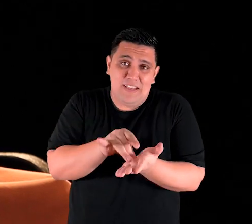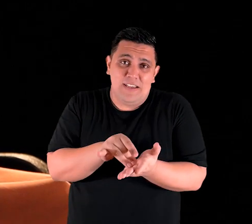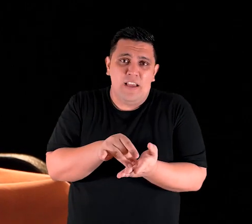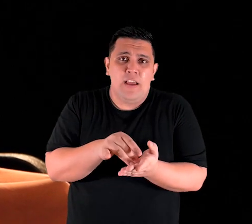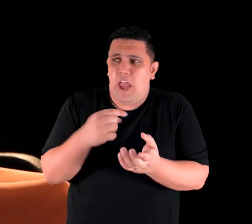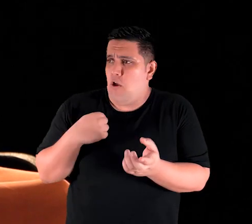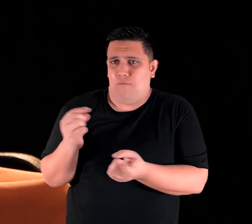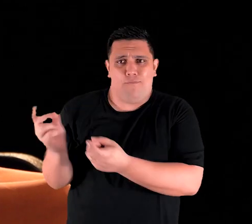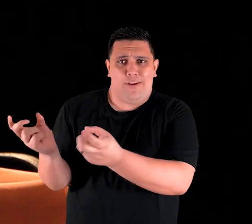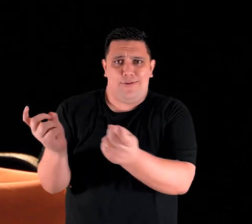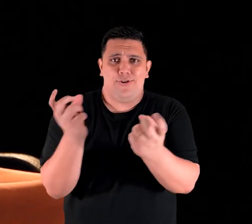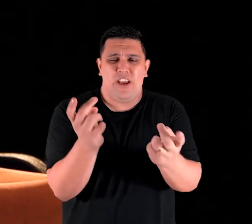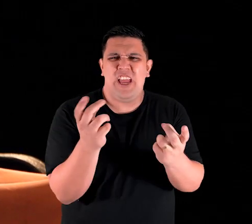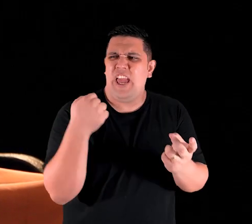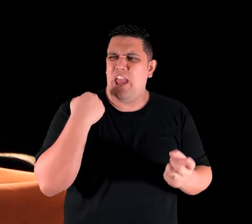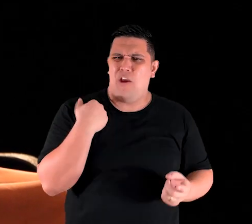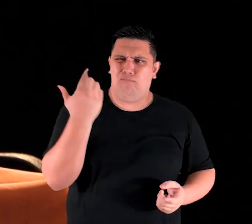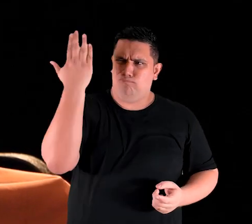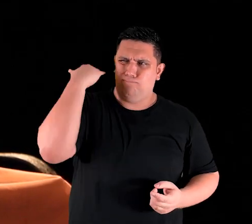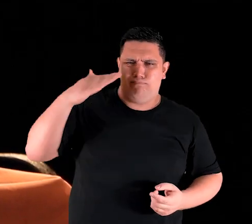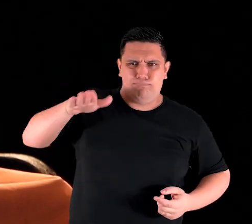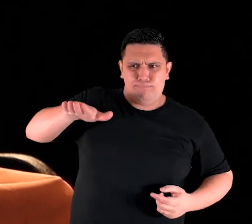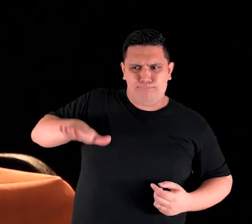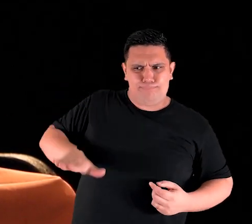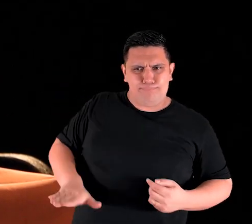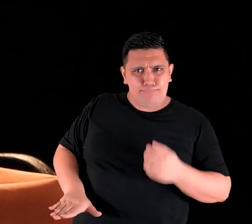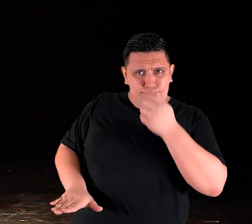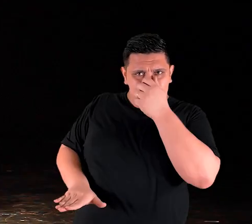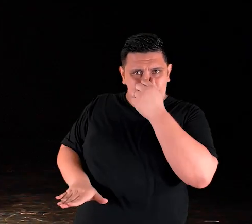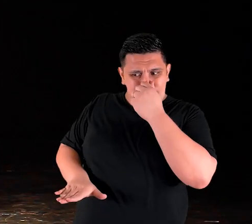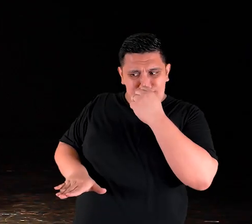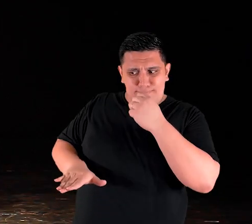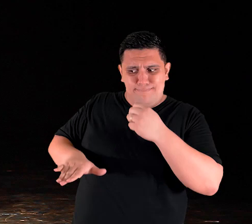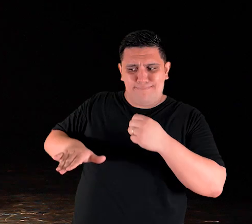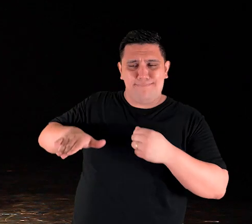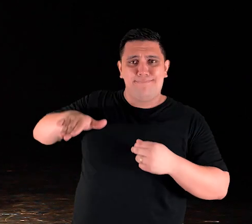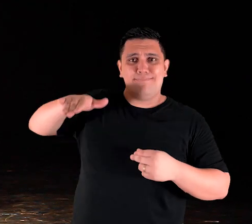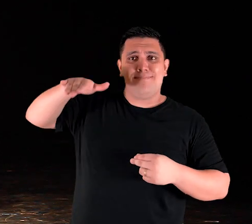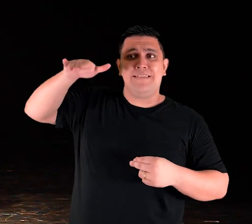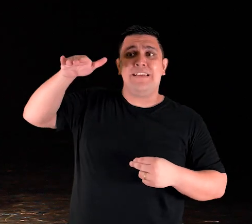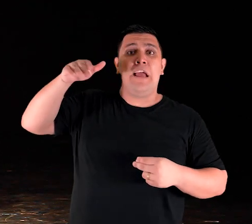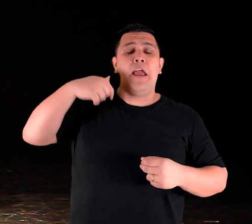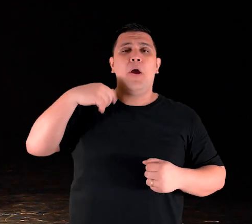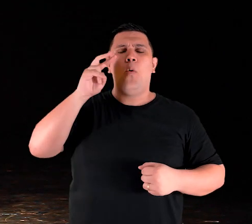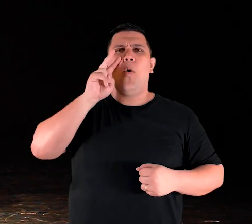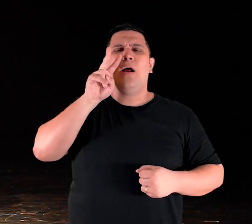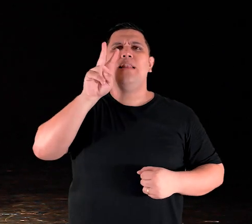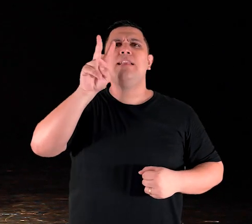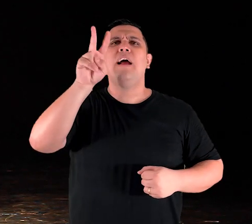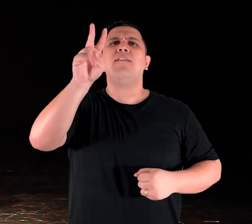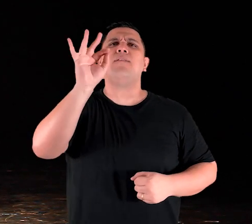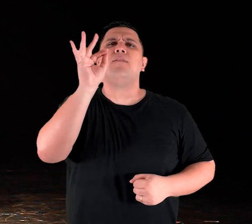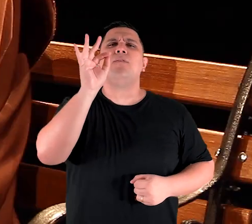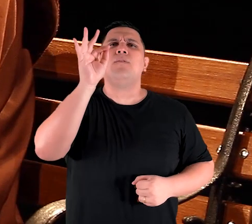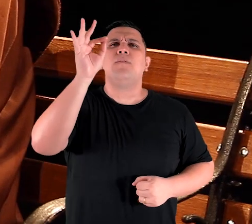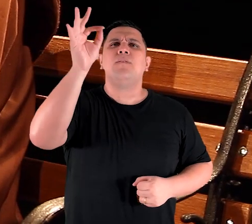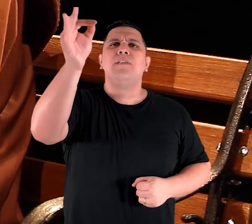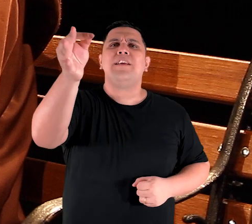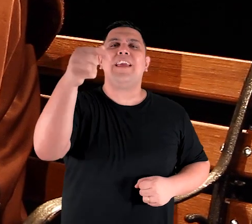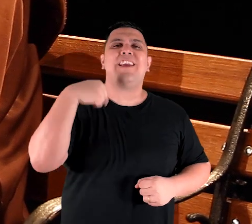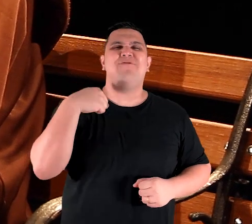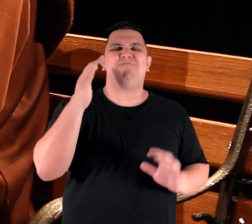E desde muito novo, eu olhava para frente e